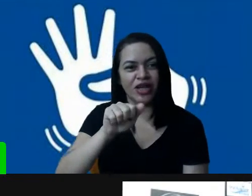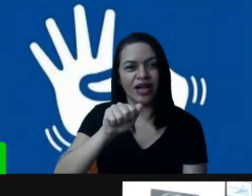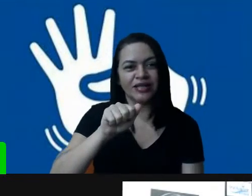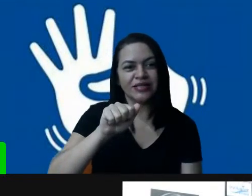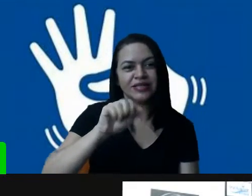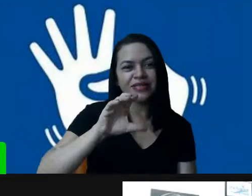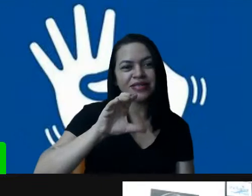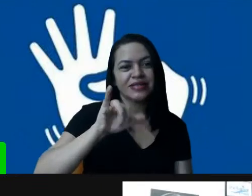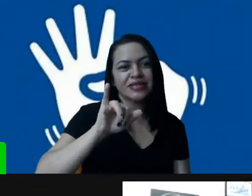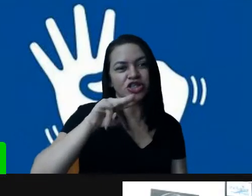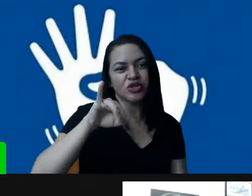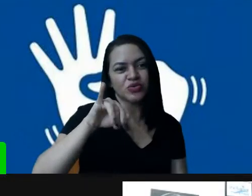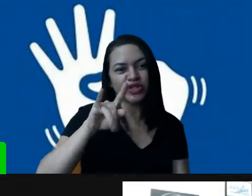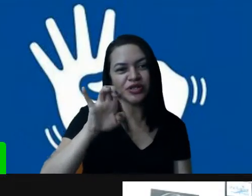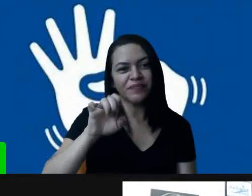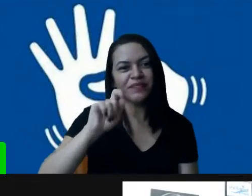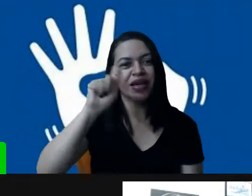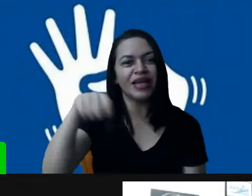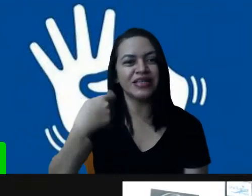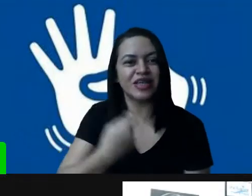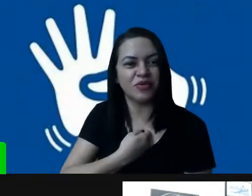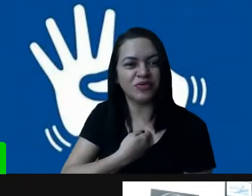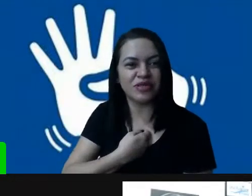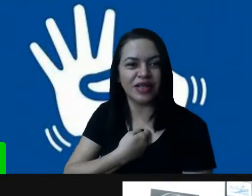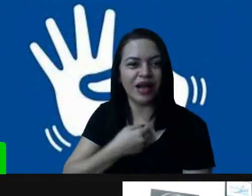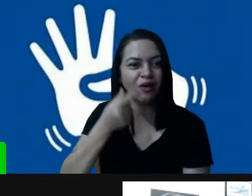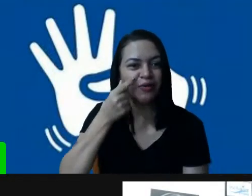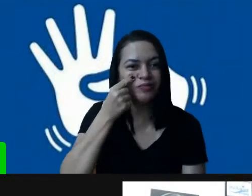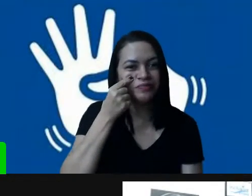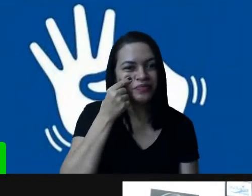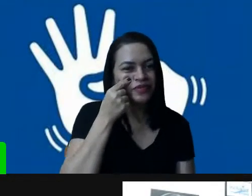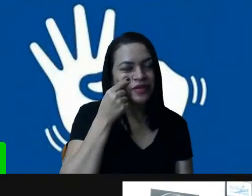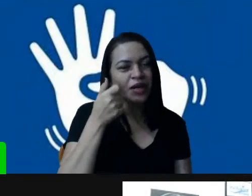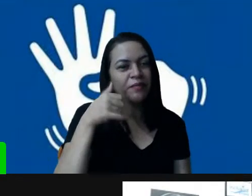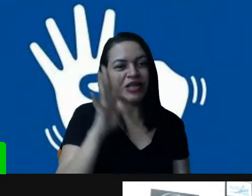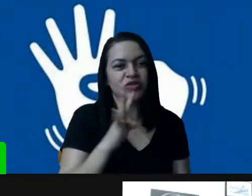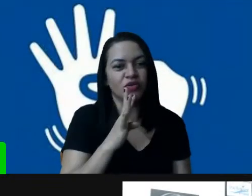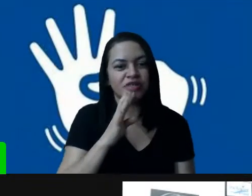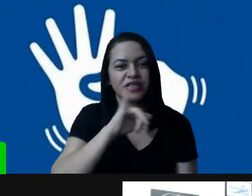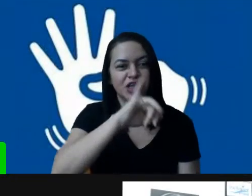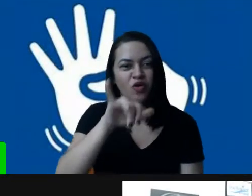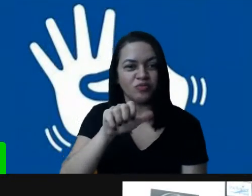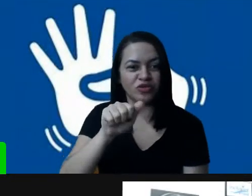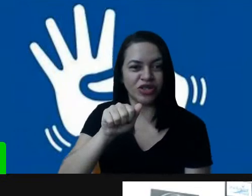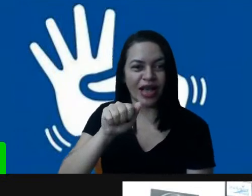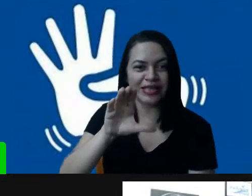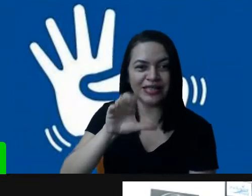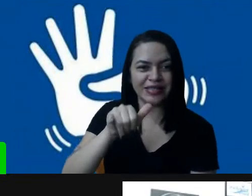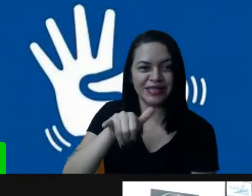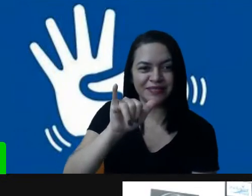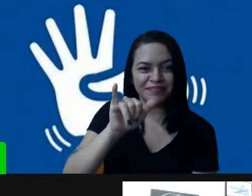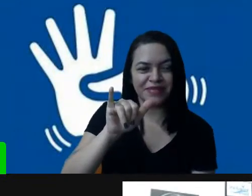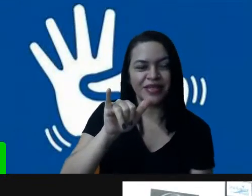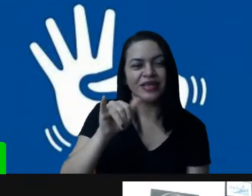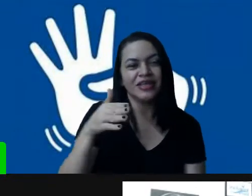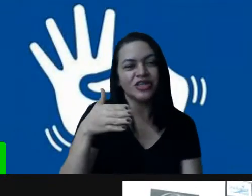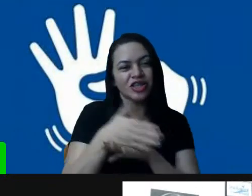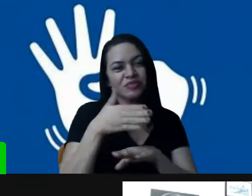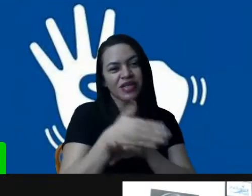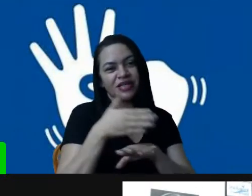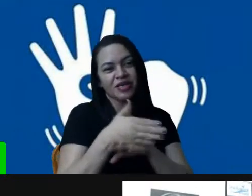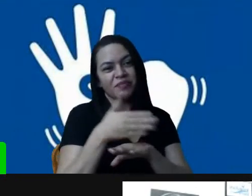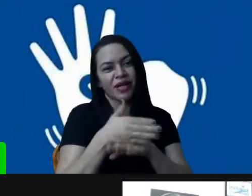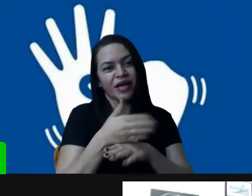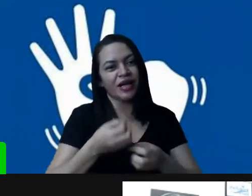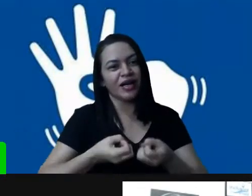é Jacinilde. Esse é meu sinal, mais conhecida como Jace. E